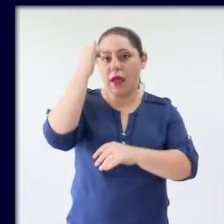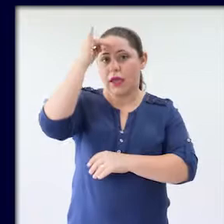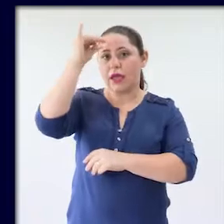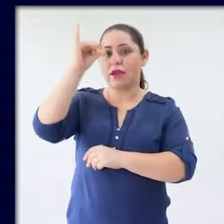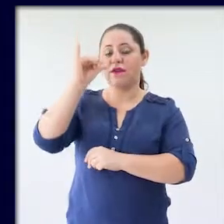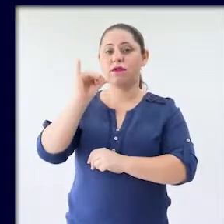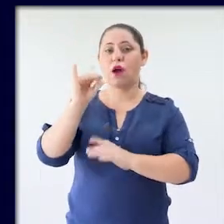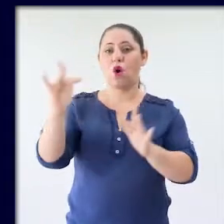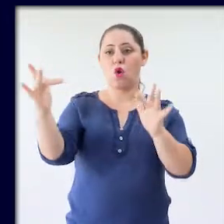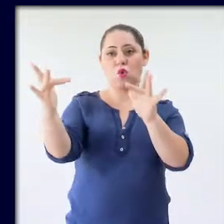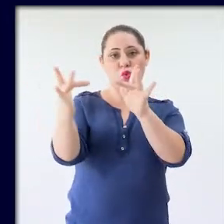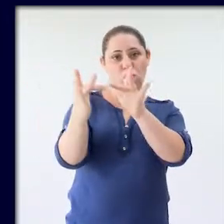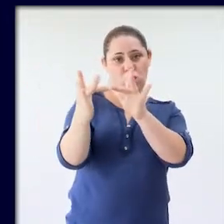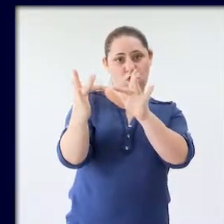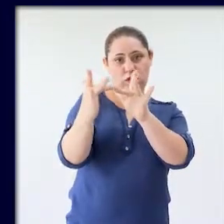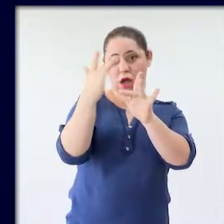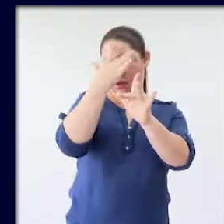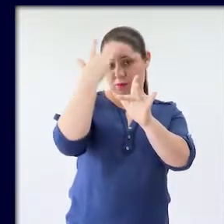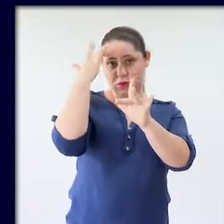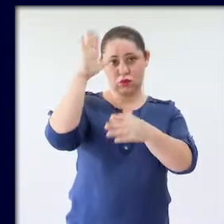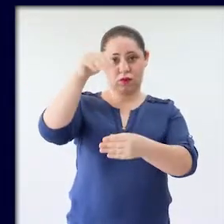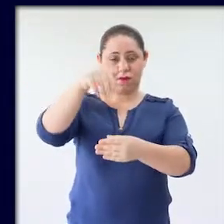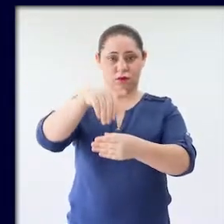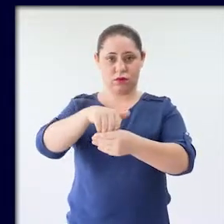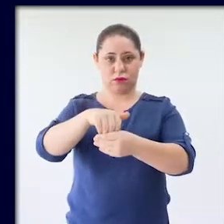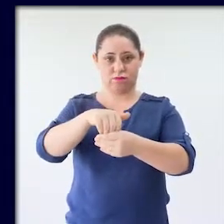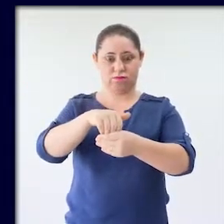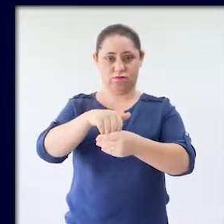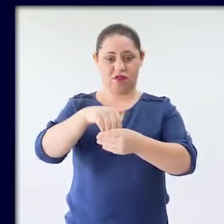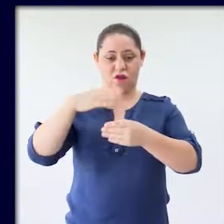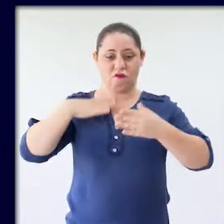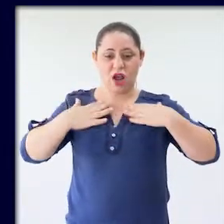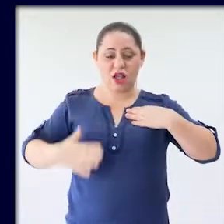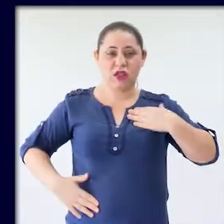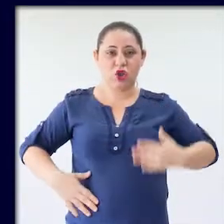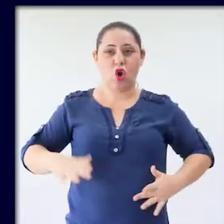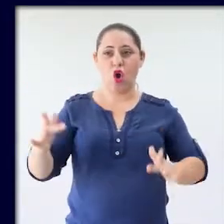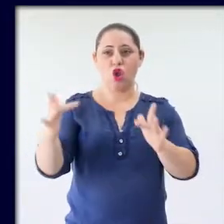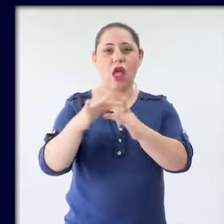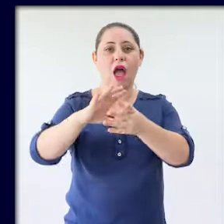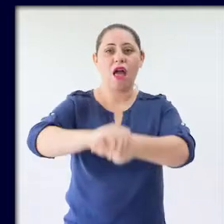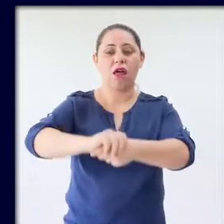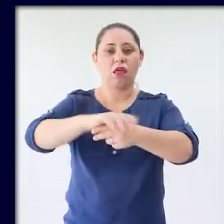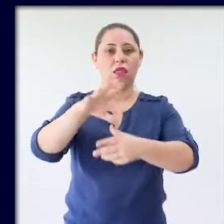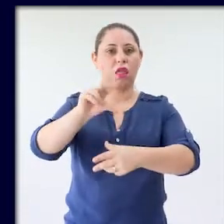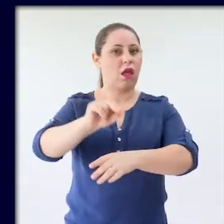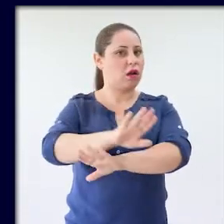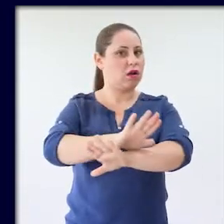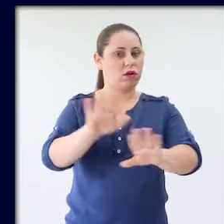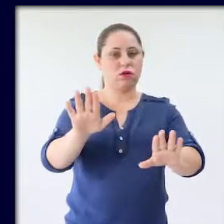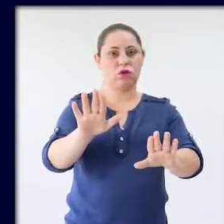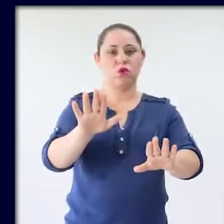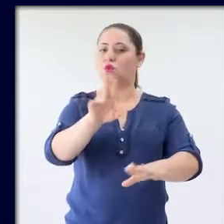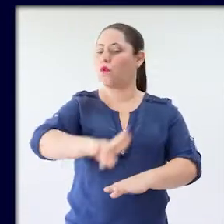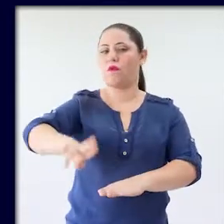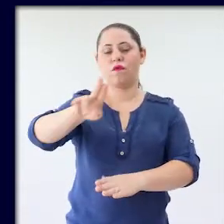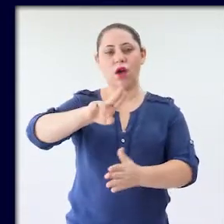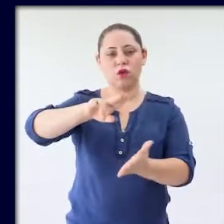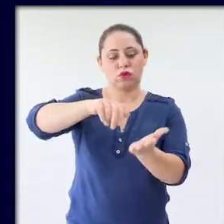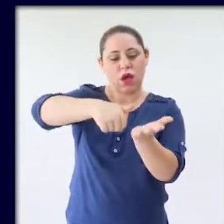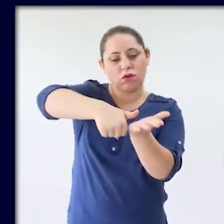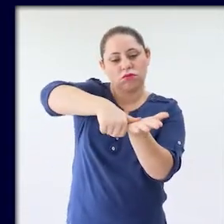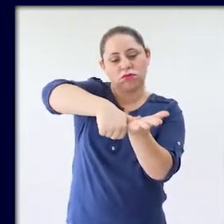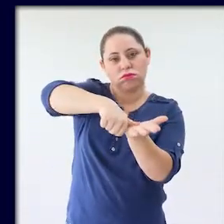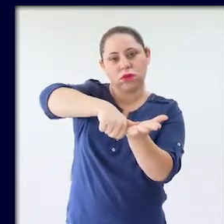para evitar o contato com o eleitor, contato físico, né? Nós não utilizaremos nesta eleição a